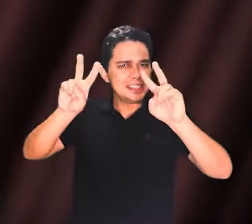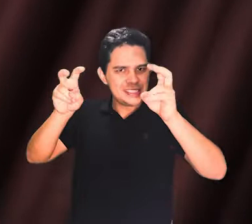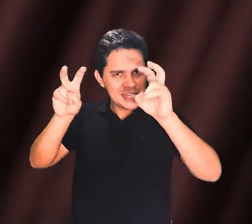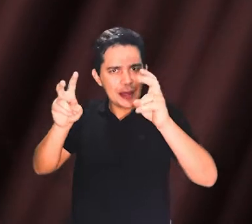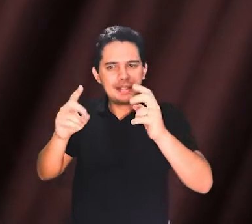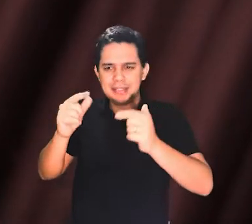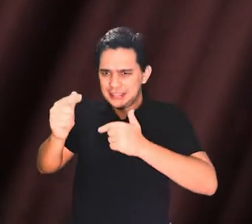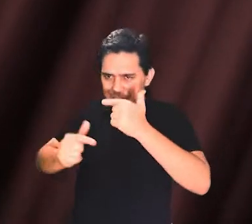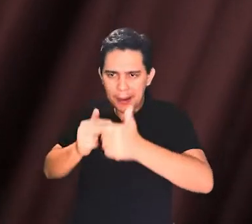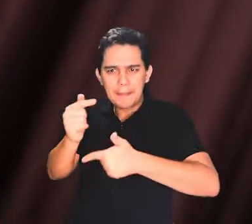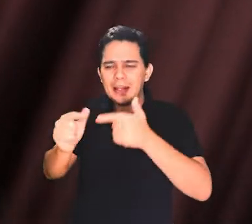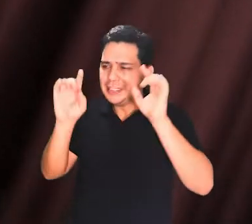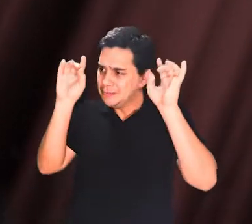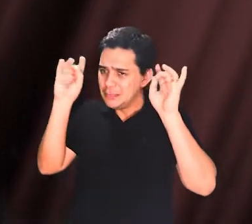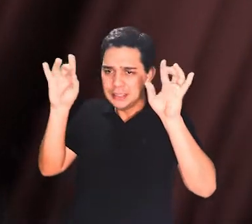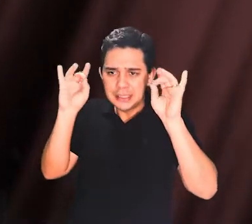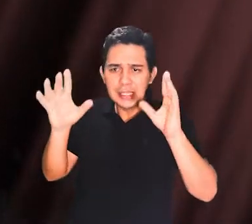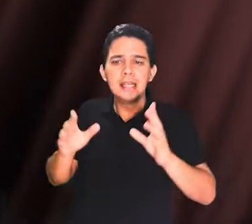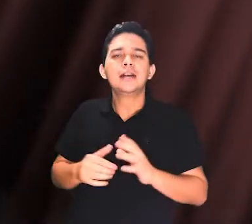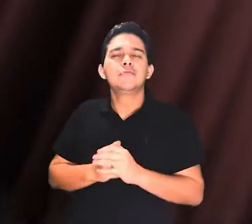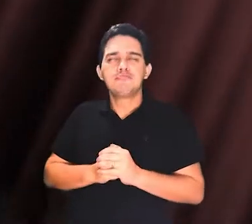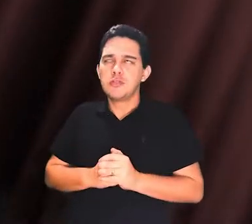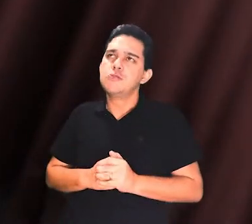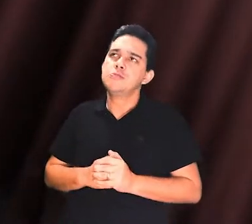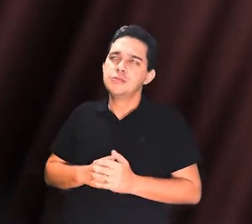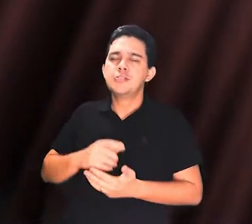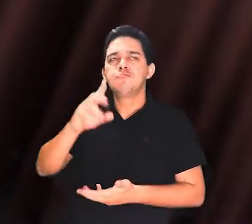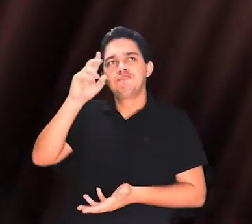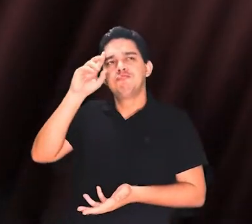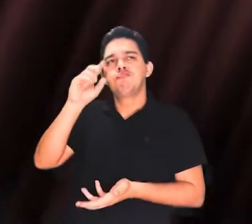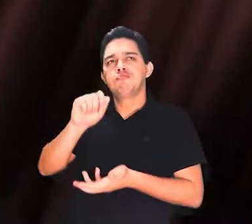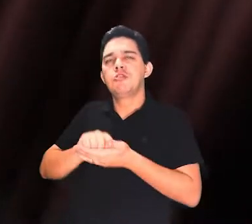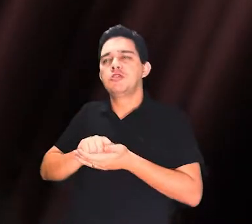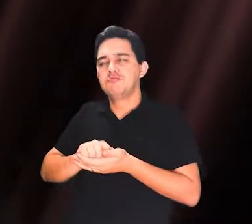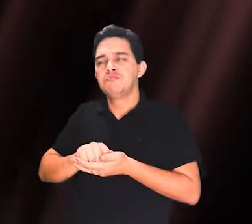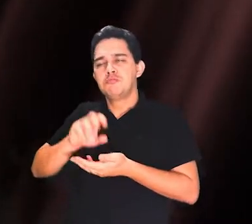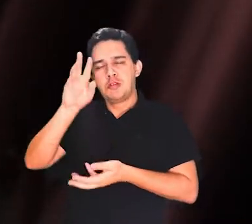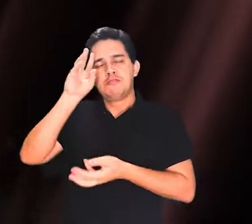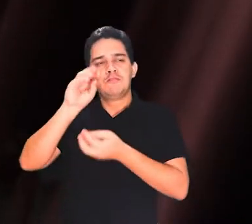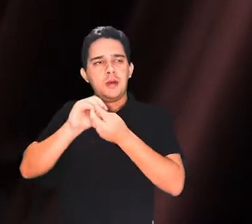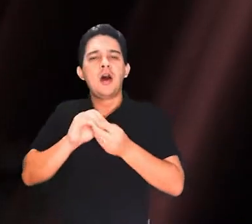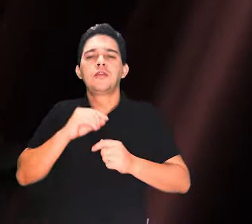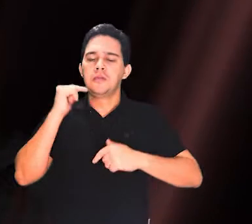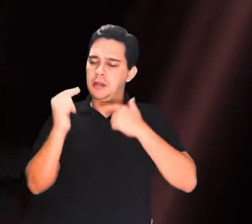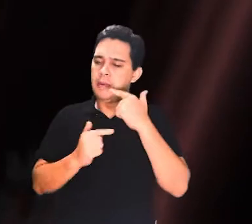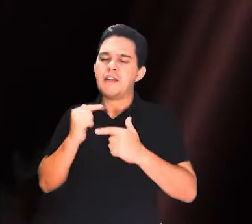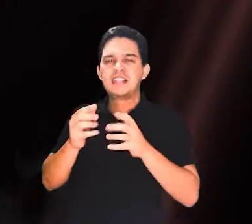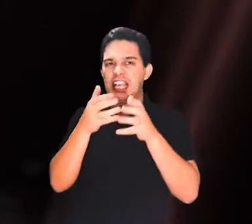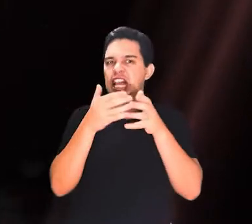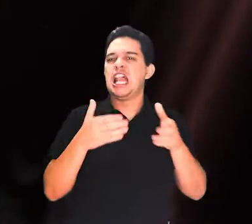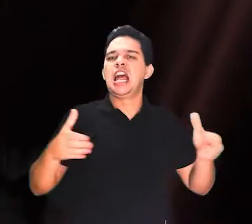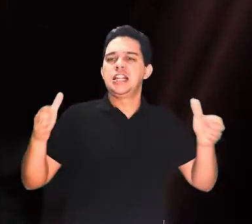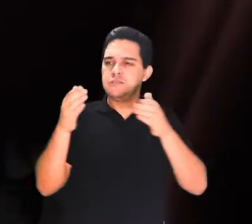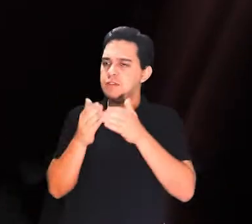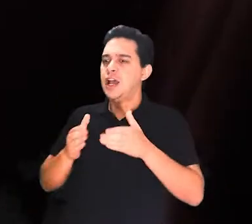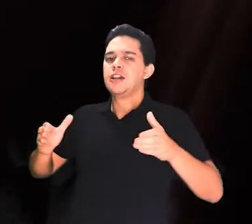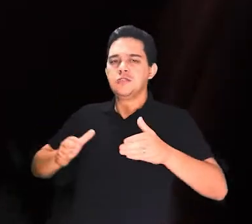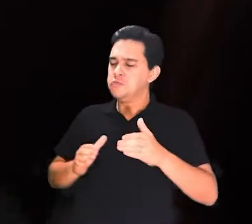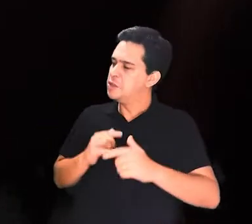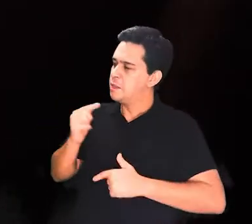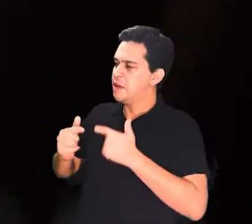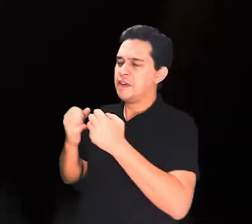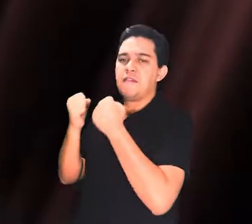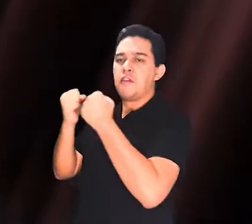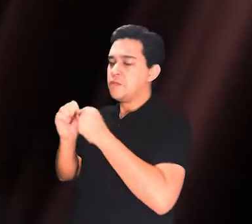essa tarefa em especial, então você tem a magnitude, né, o trabalho ele vai ser reforçado,